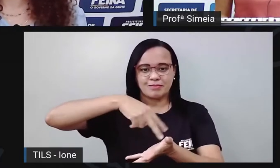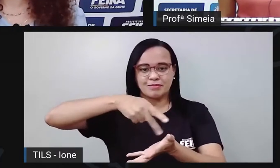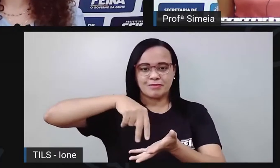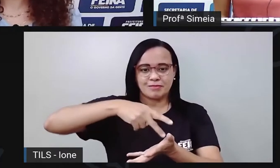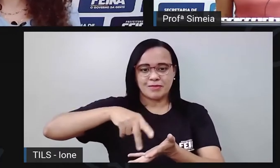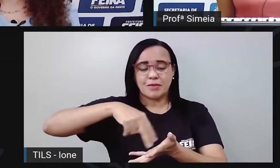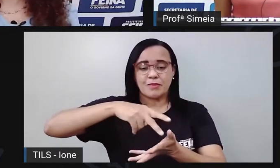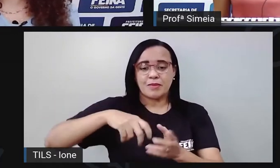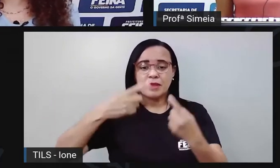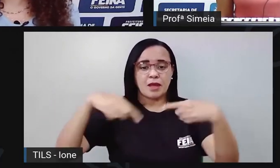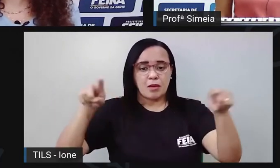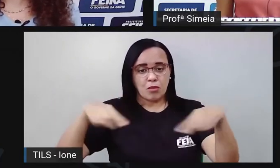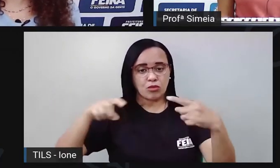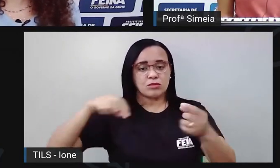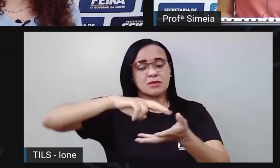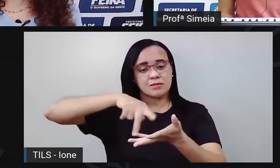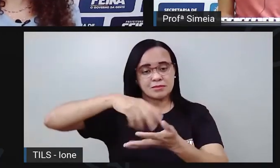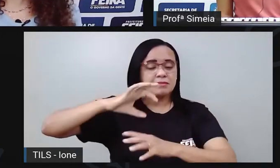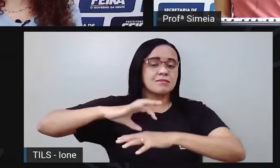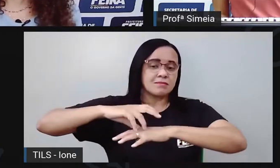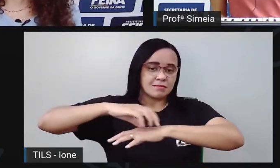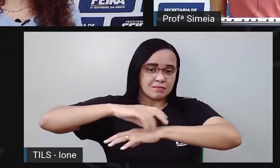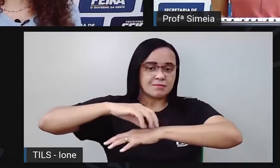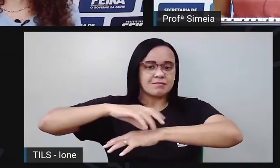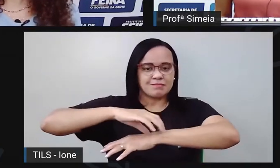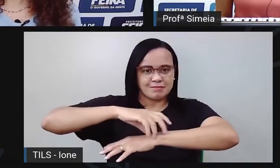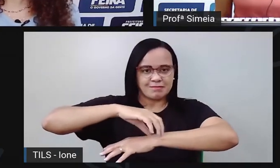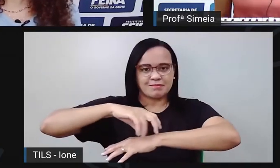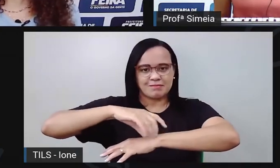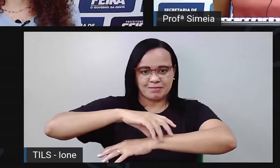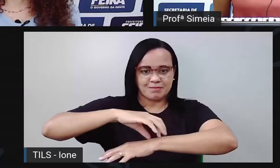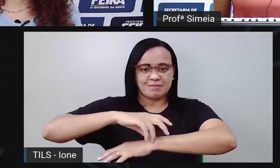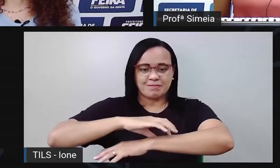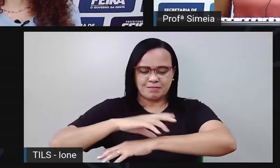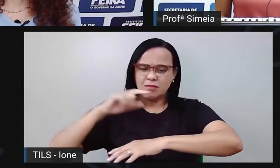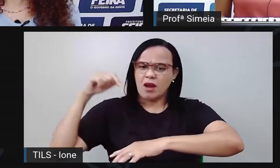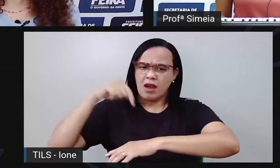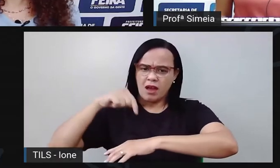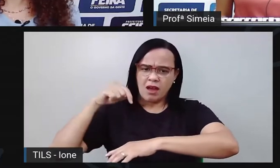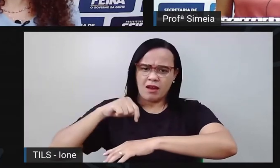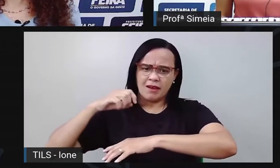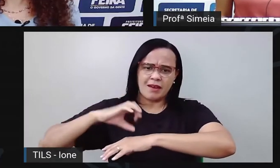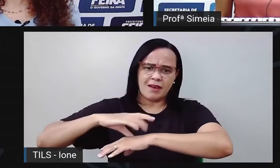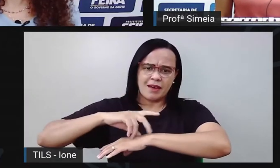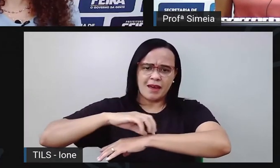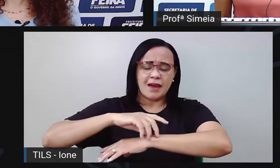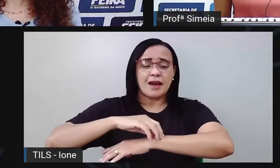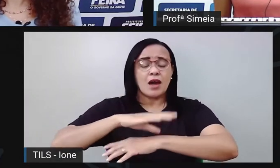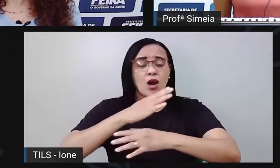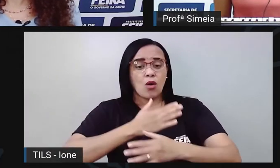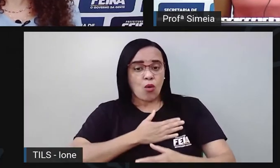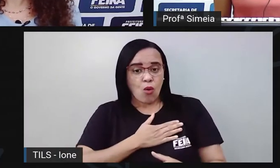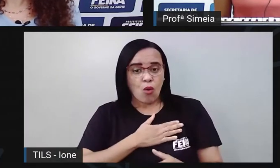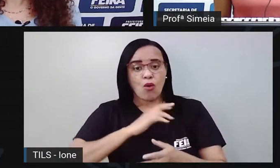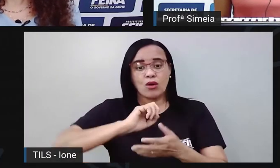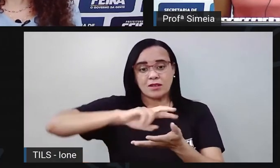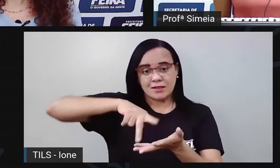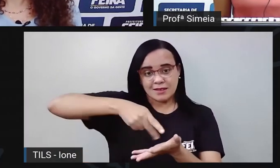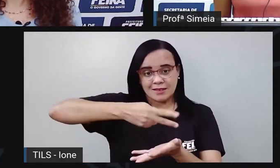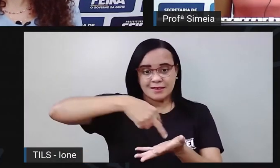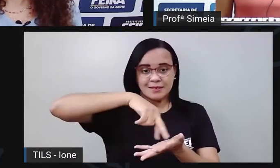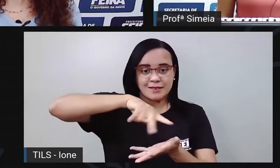para lá e para cá e essa minha aranha dançarina viu ela